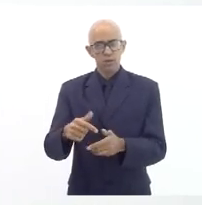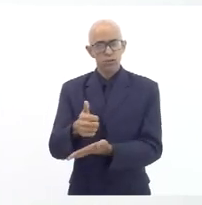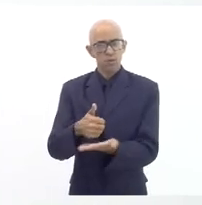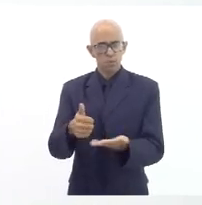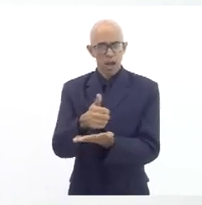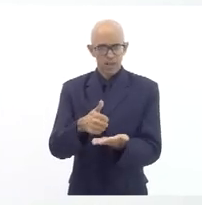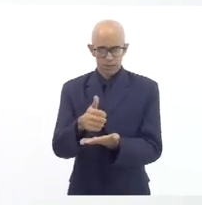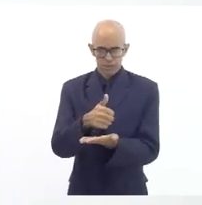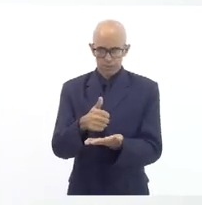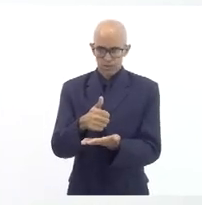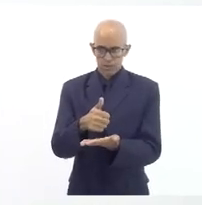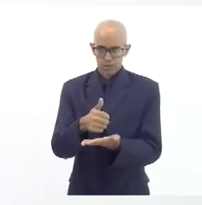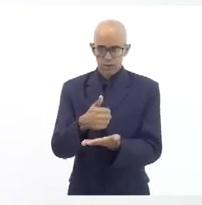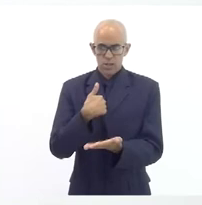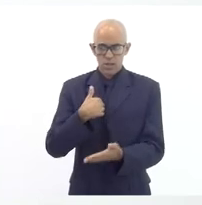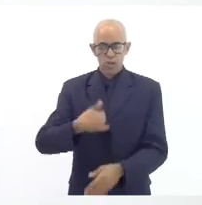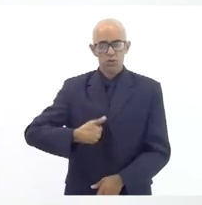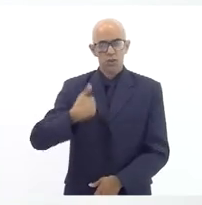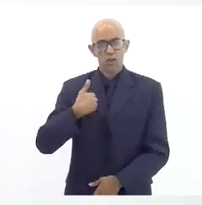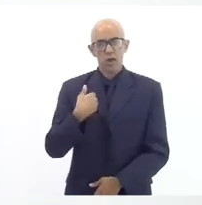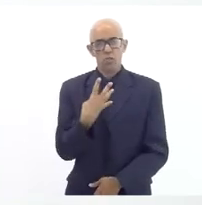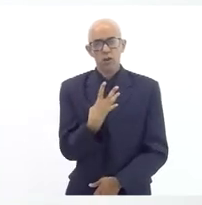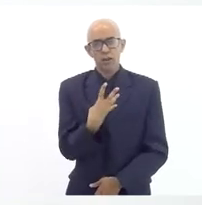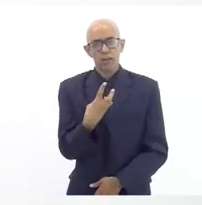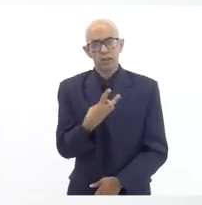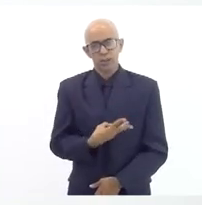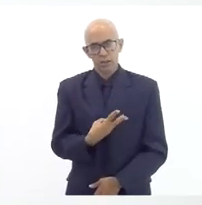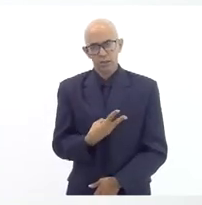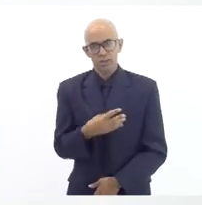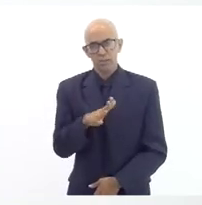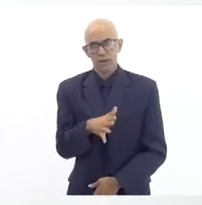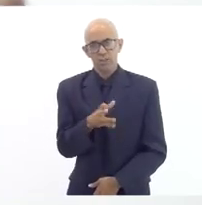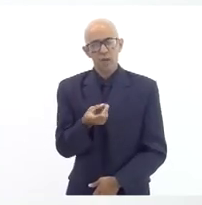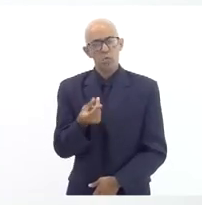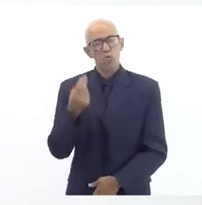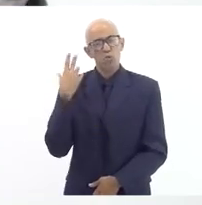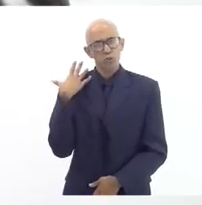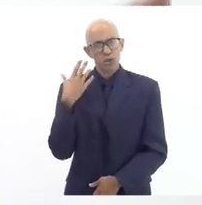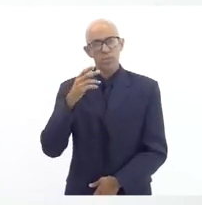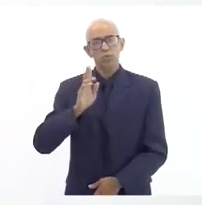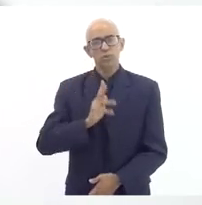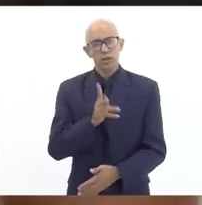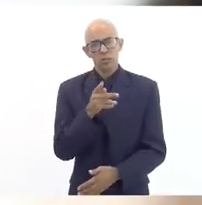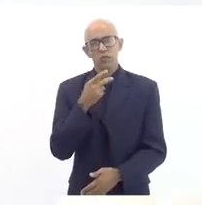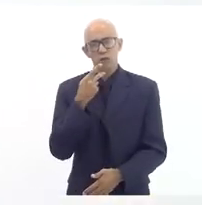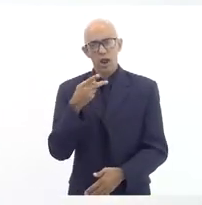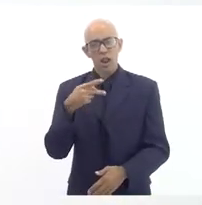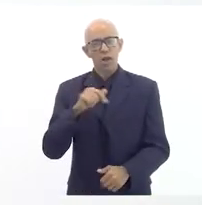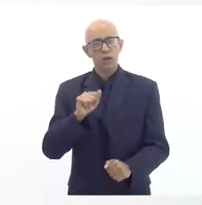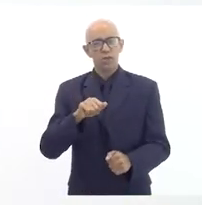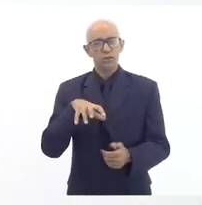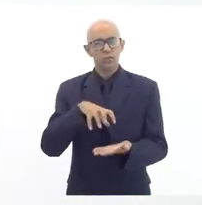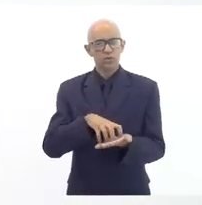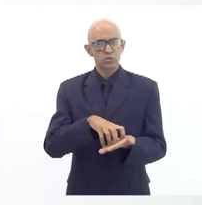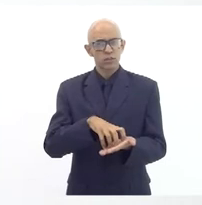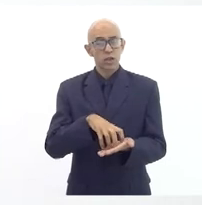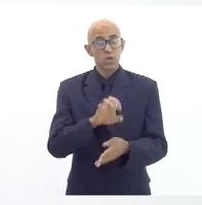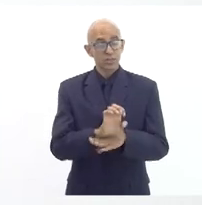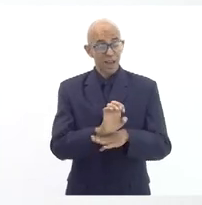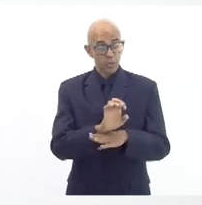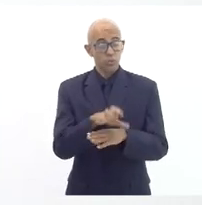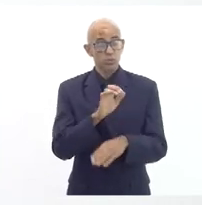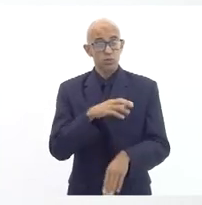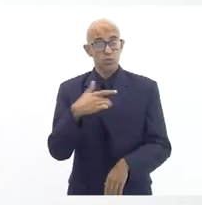desde que eu era criança, tenho 43 anos de idade, mas já se escuta falar que o Rio de Janeiro tem um caos no serviço de saúde, o Rio de Janeiro tem um caos no